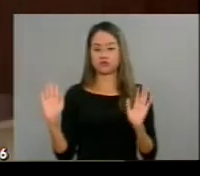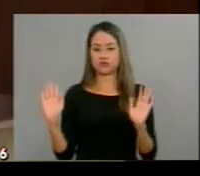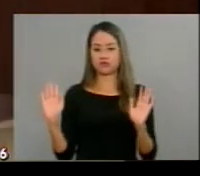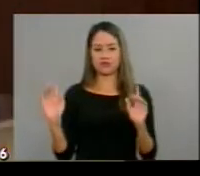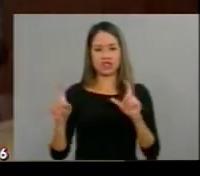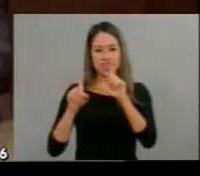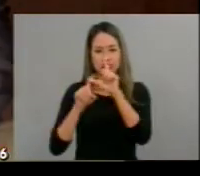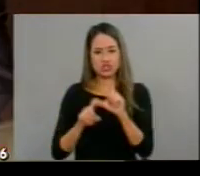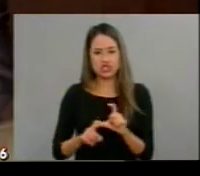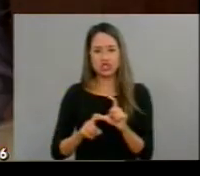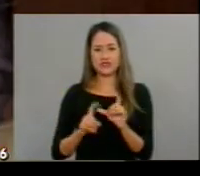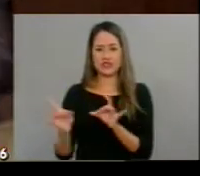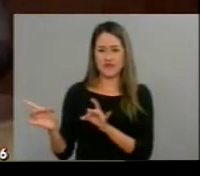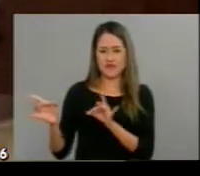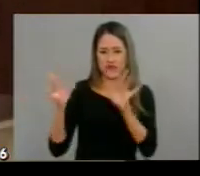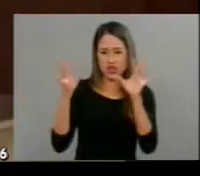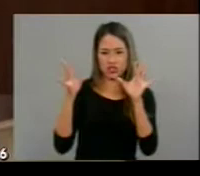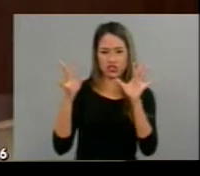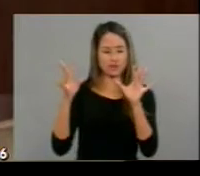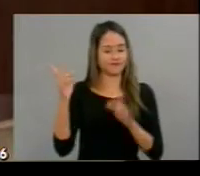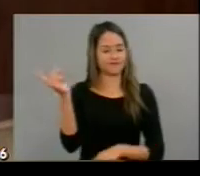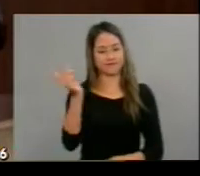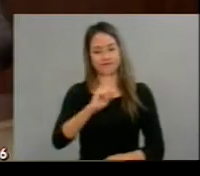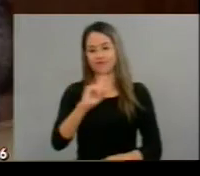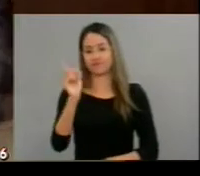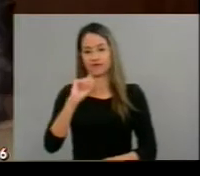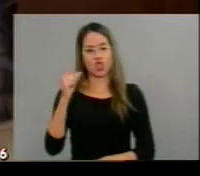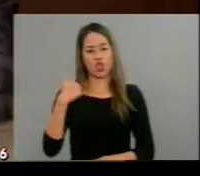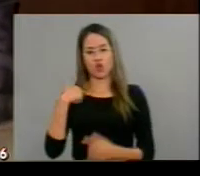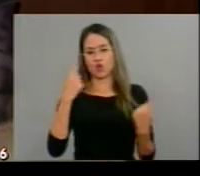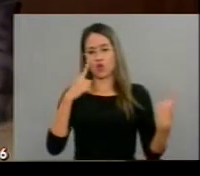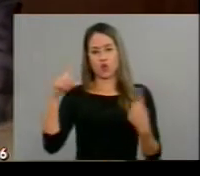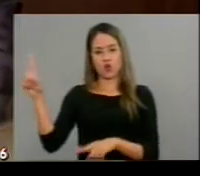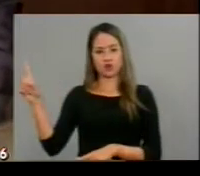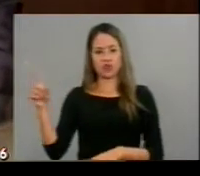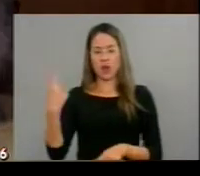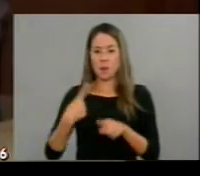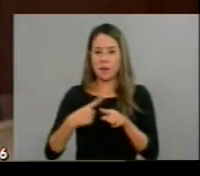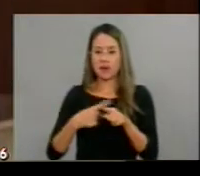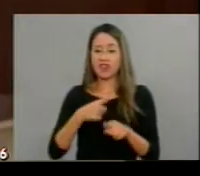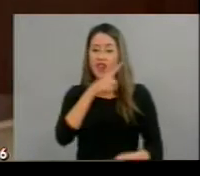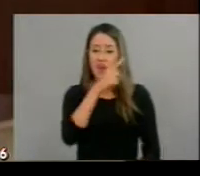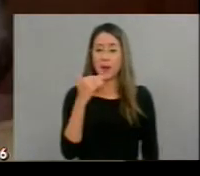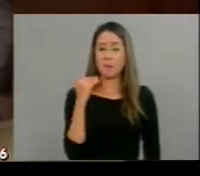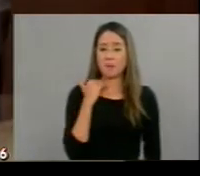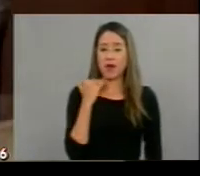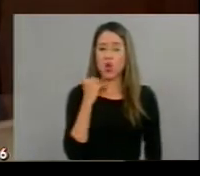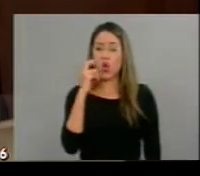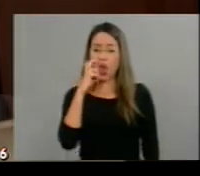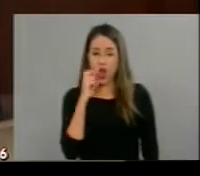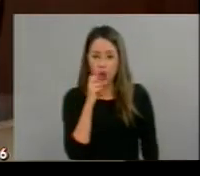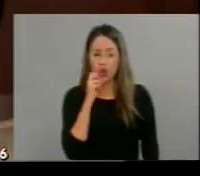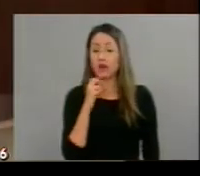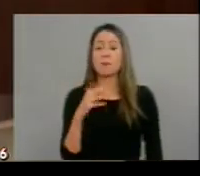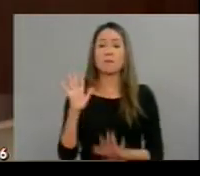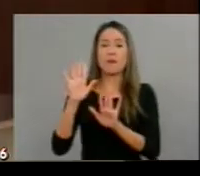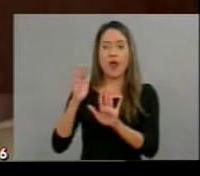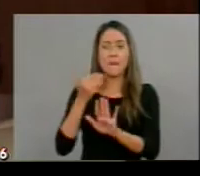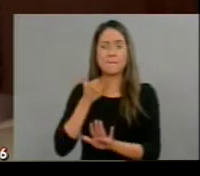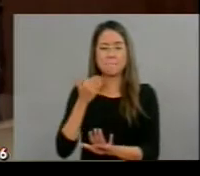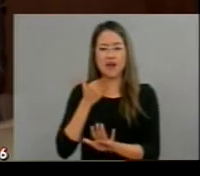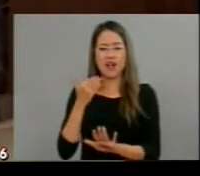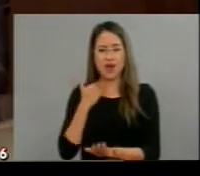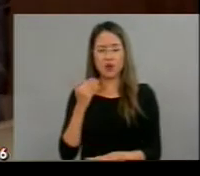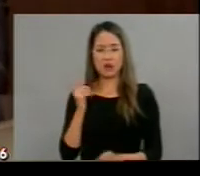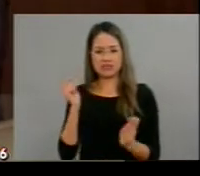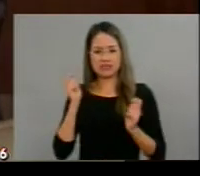Eu sou contra que o Estado do Ceará remunere mais ainda banco. Banco não gera emprego, não gera saúde. Banco,